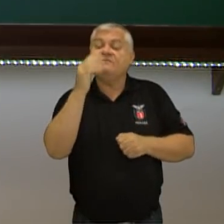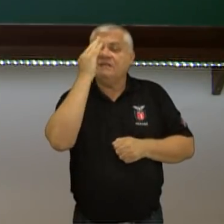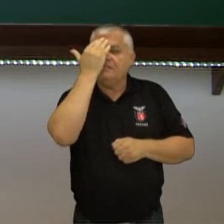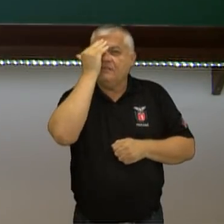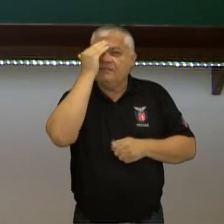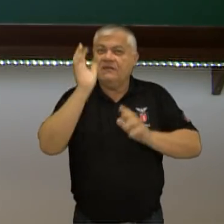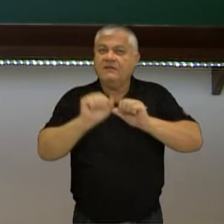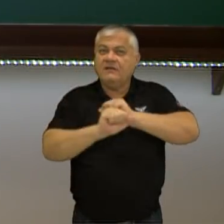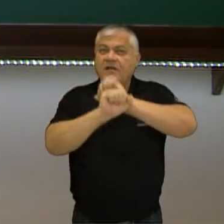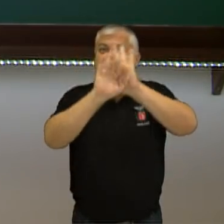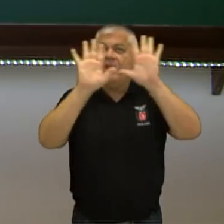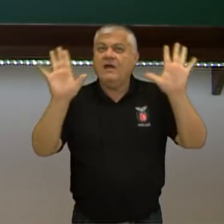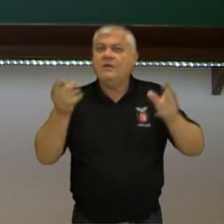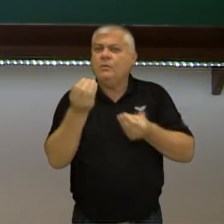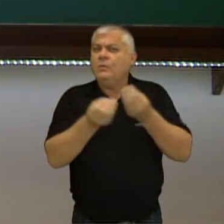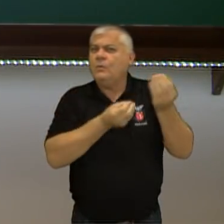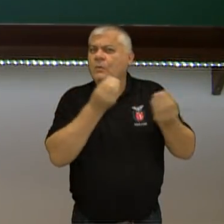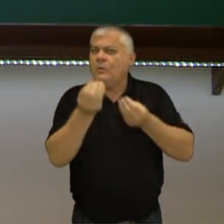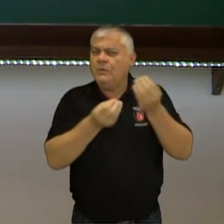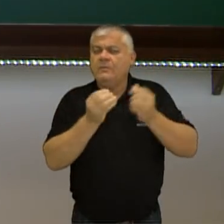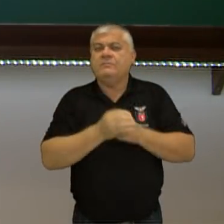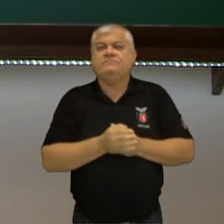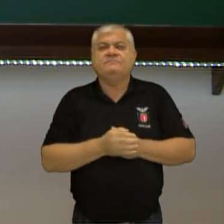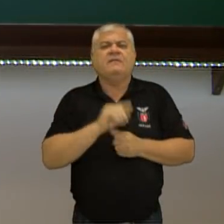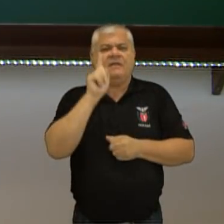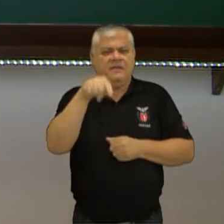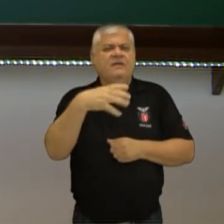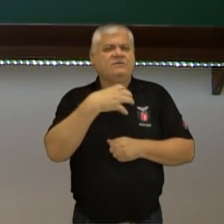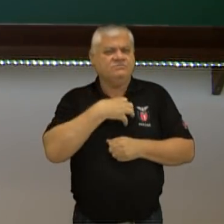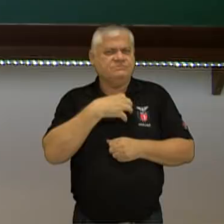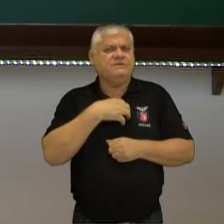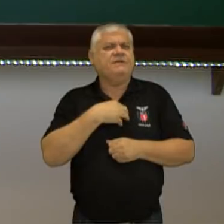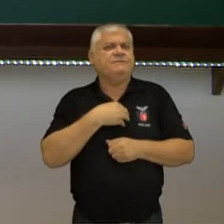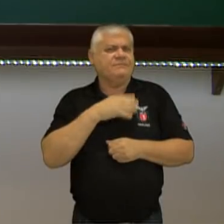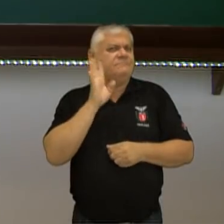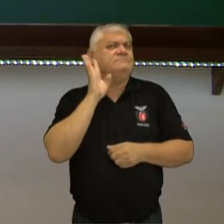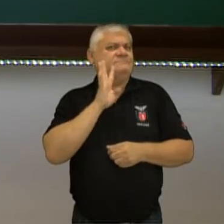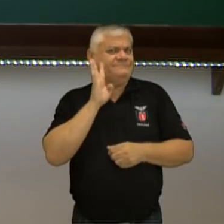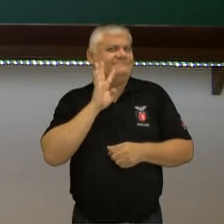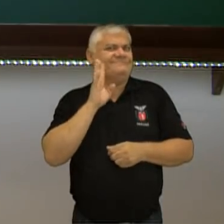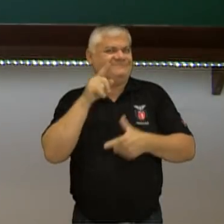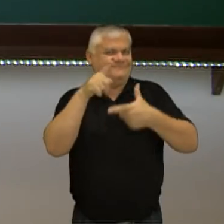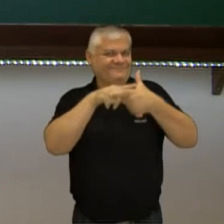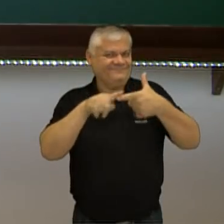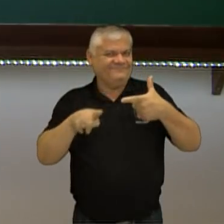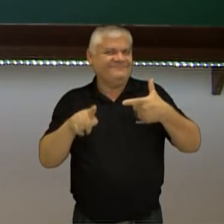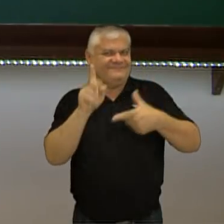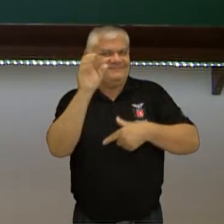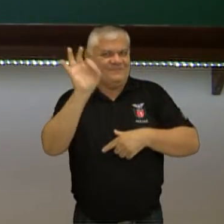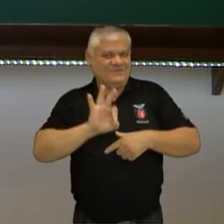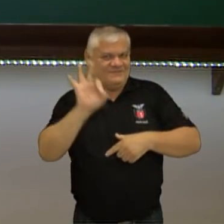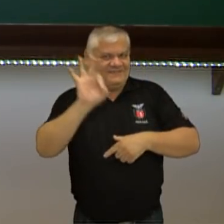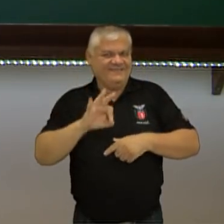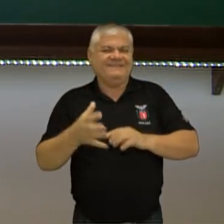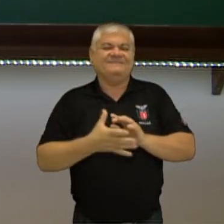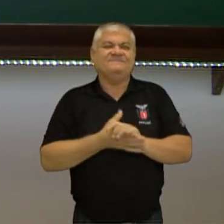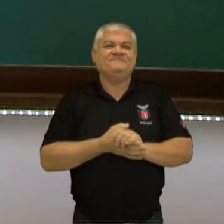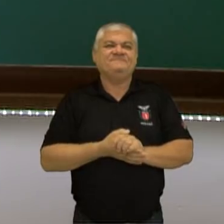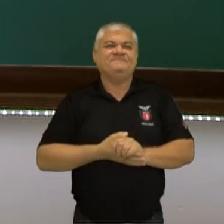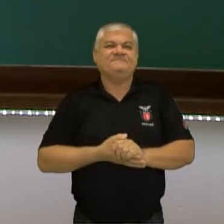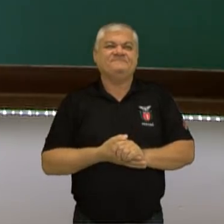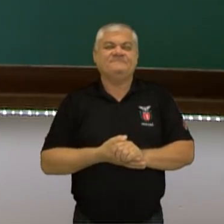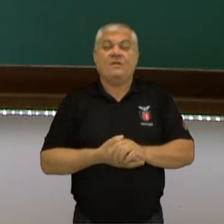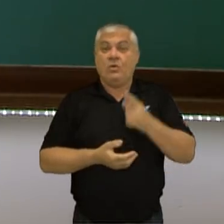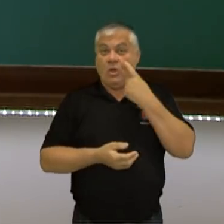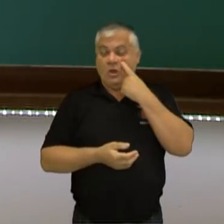entenda direitinho como é que ele funciona, porque ele é uma forma bem interessante de você resolver problemas de porcentagem. Confere lá comigo. Então, olha